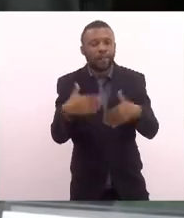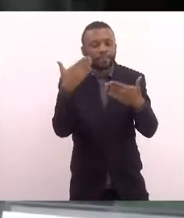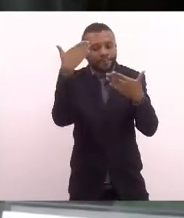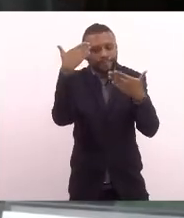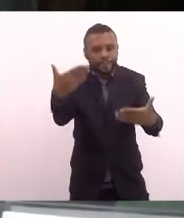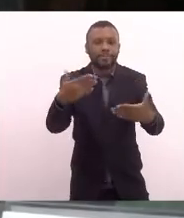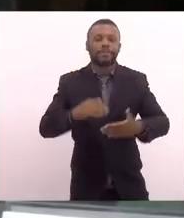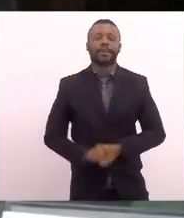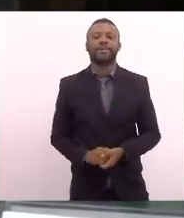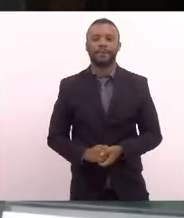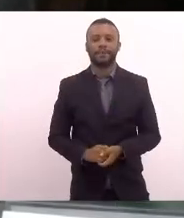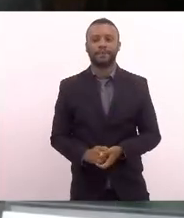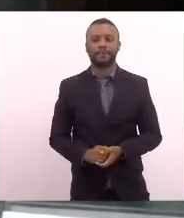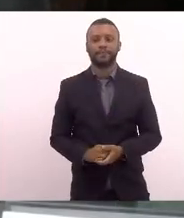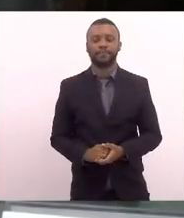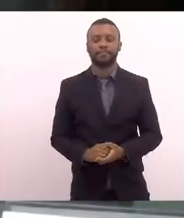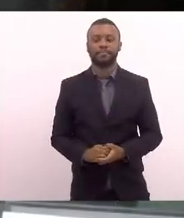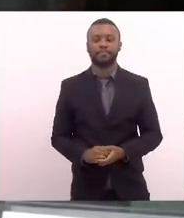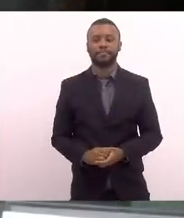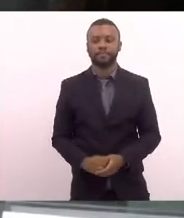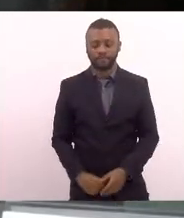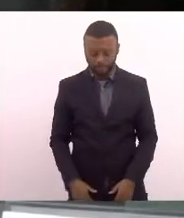obrigado.